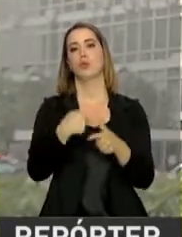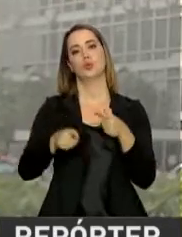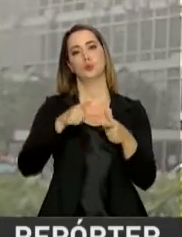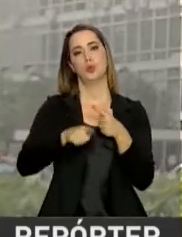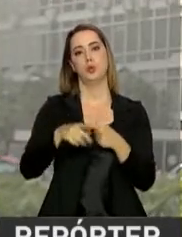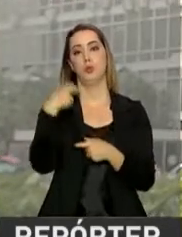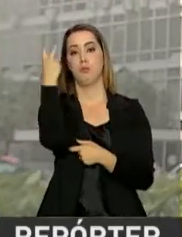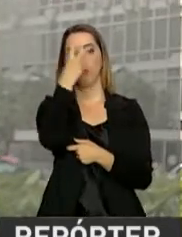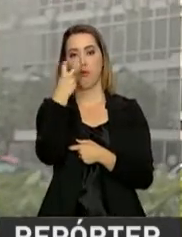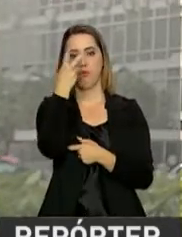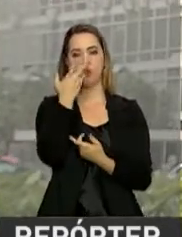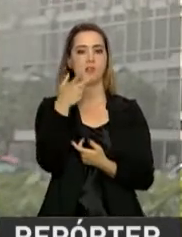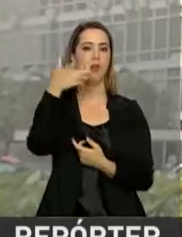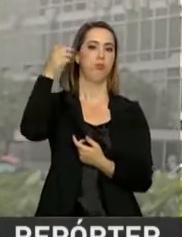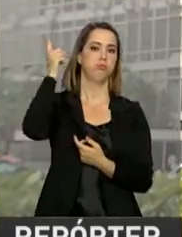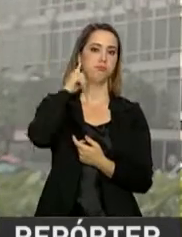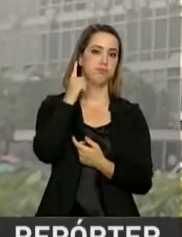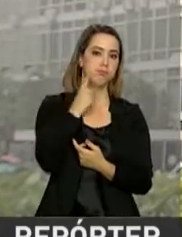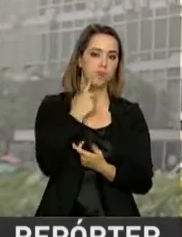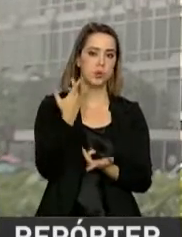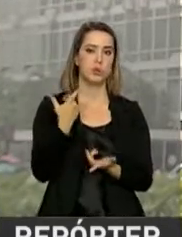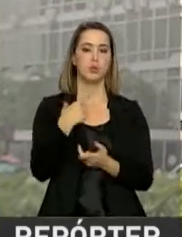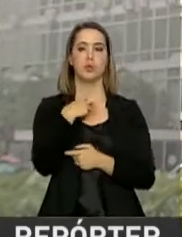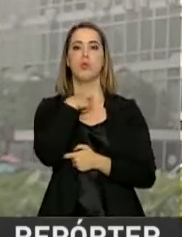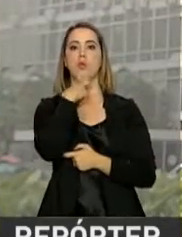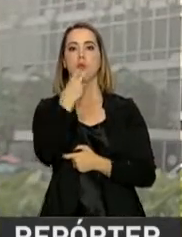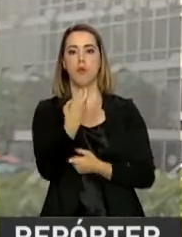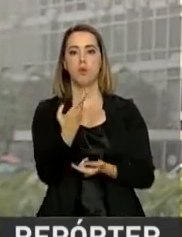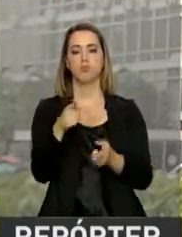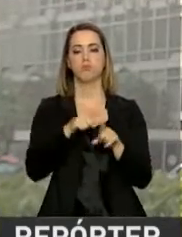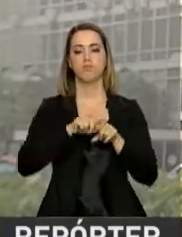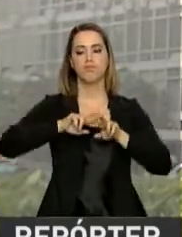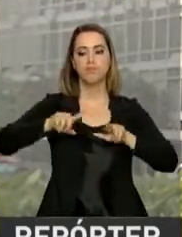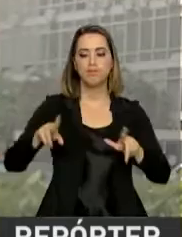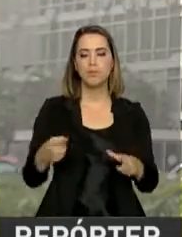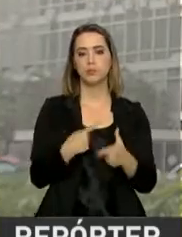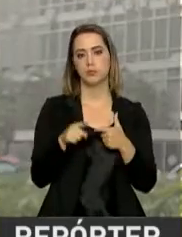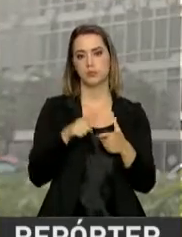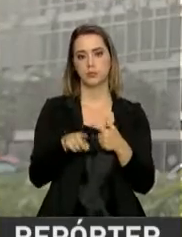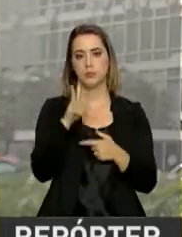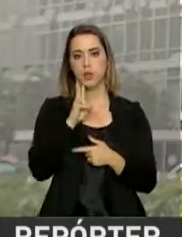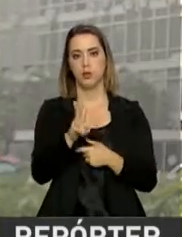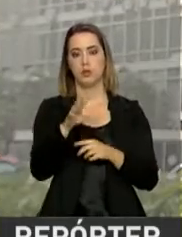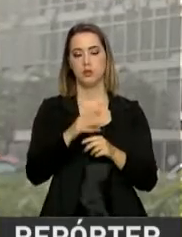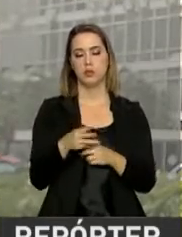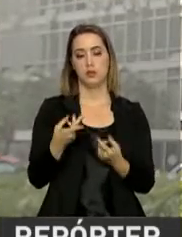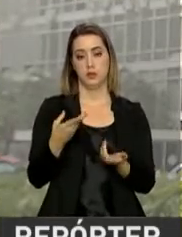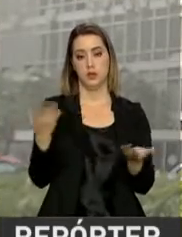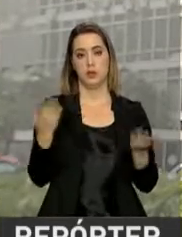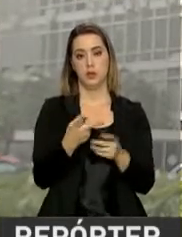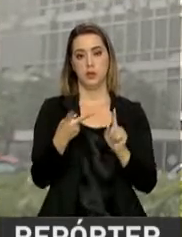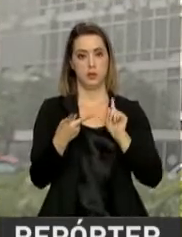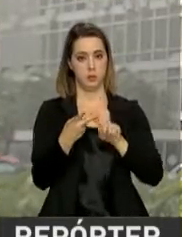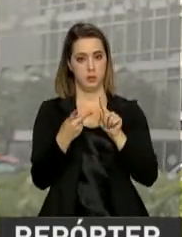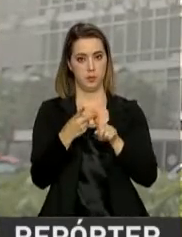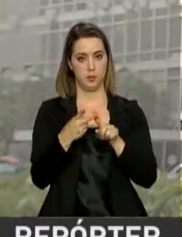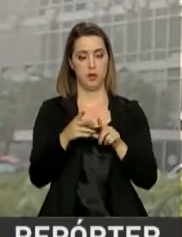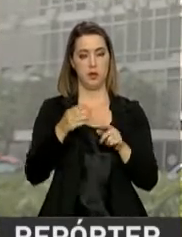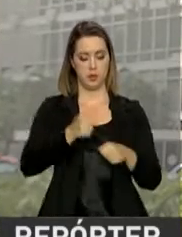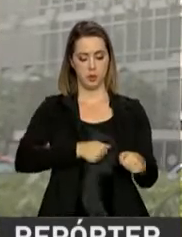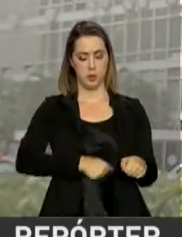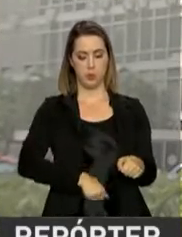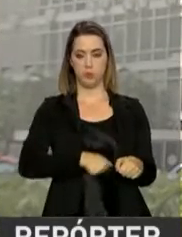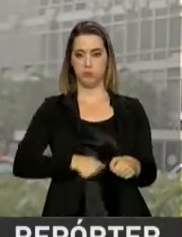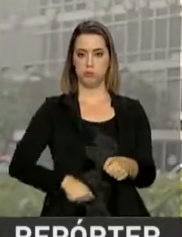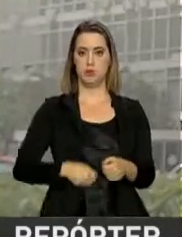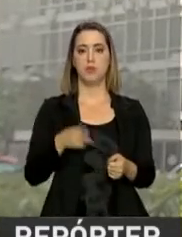Além disso, o governo federal está investindo quase R$ 53 milhões para que as mães possam fazer uma segunda ecografia pelo Sistema Único de